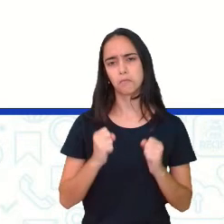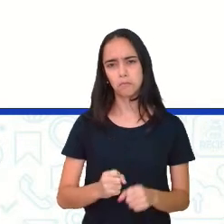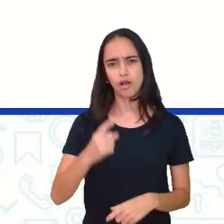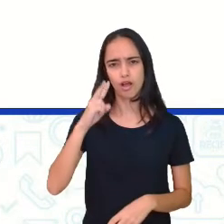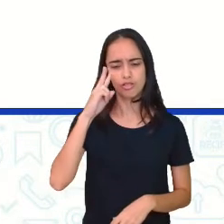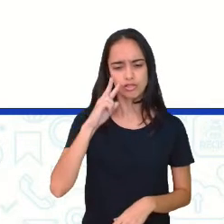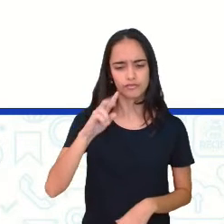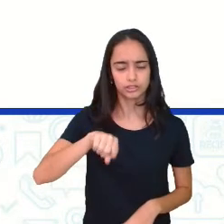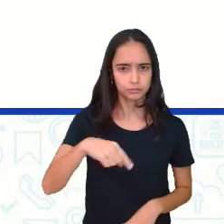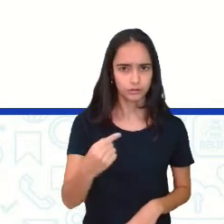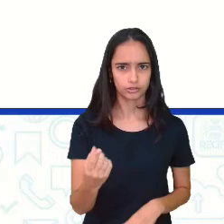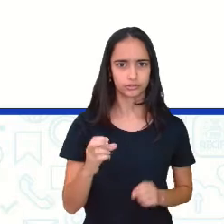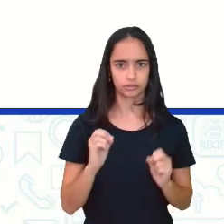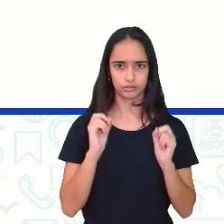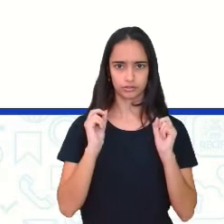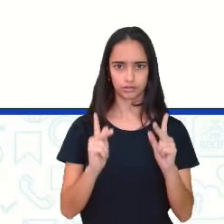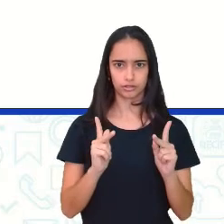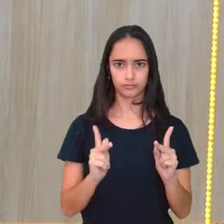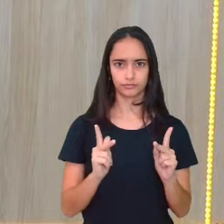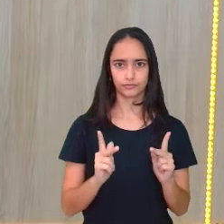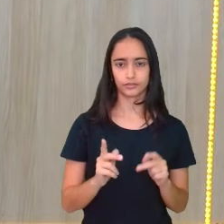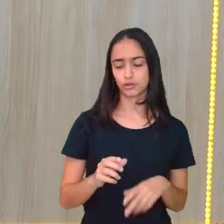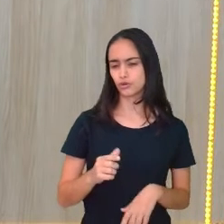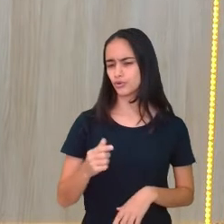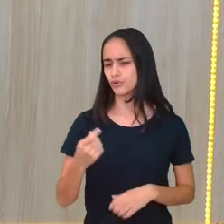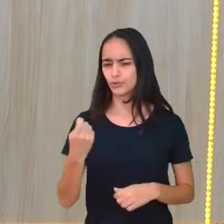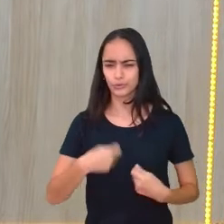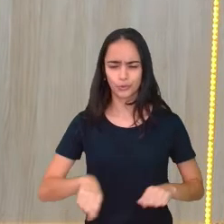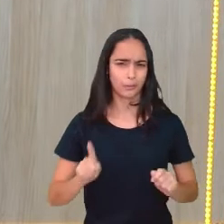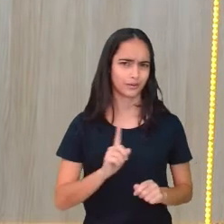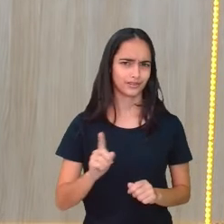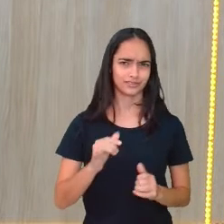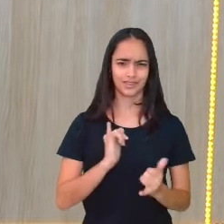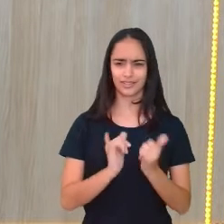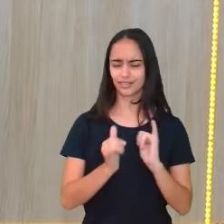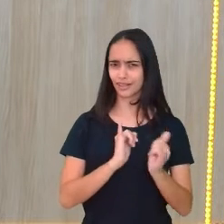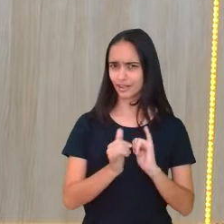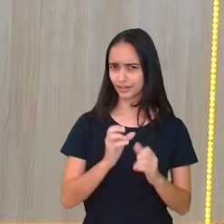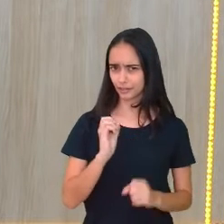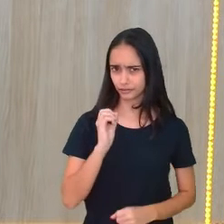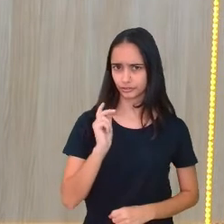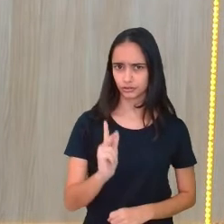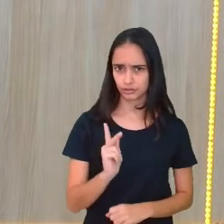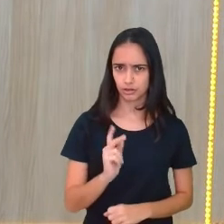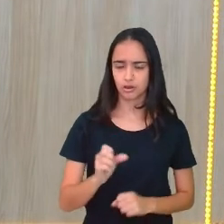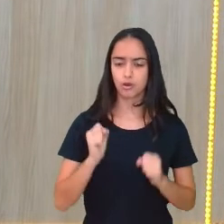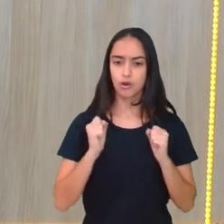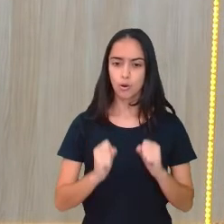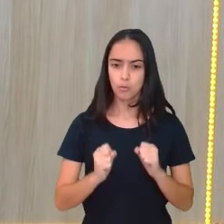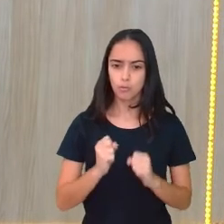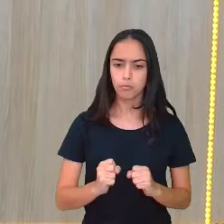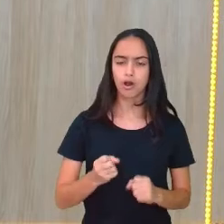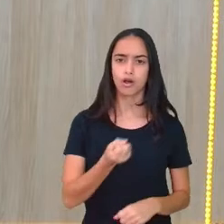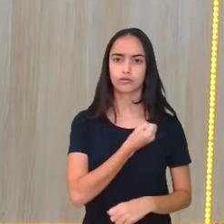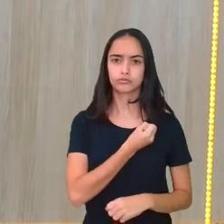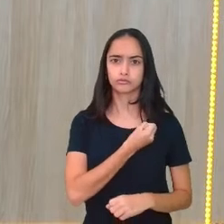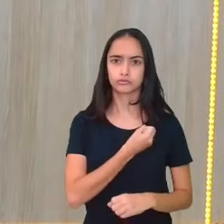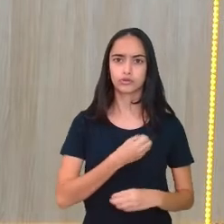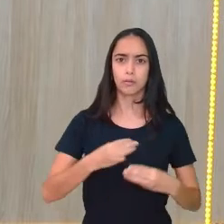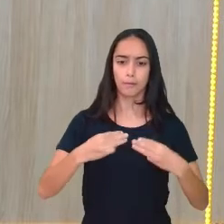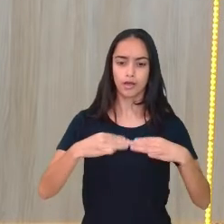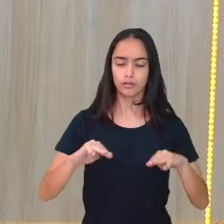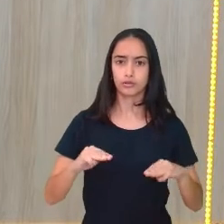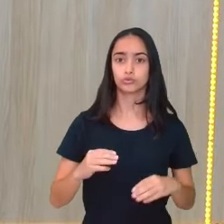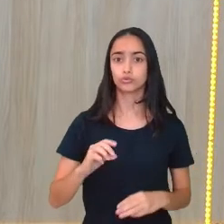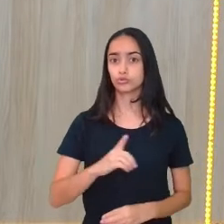consome a sua internet, facilita aí, ó. Você é da rede, pode botar o número de matrícula, data de nascimento